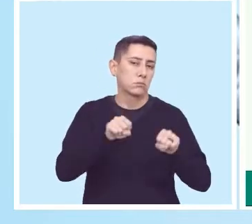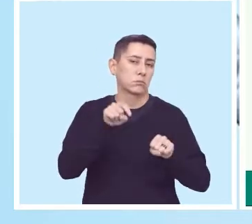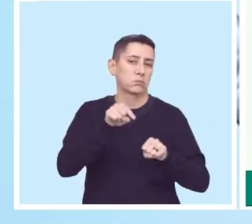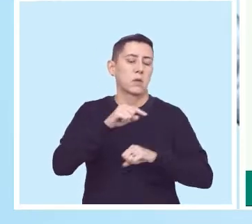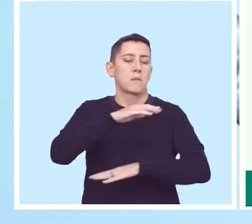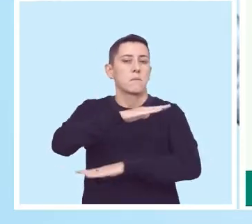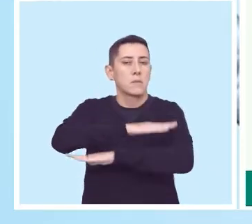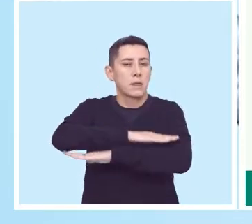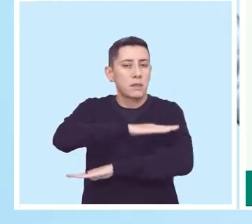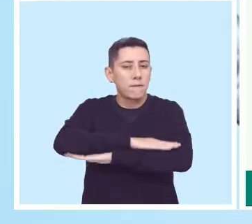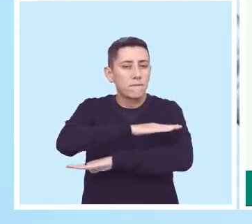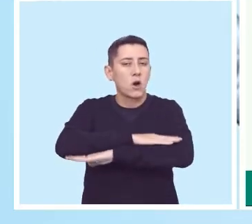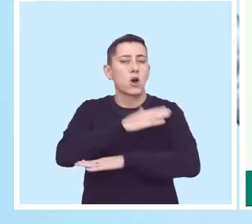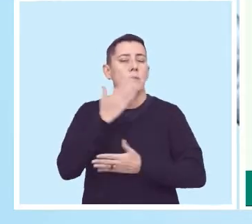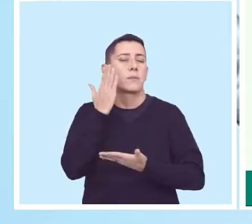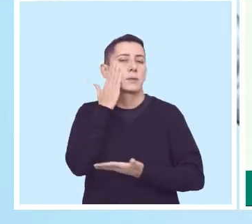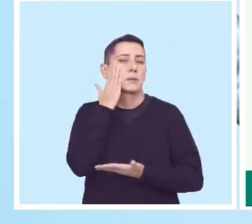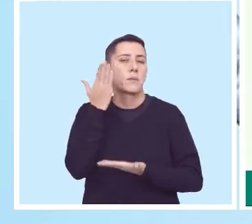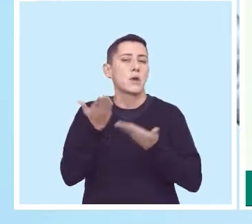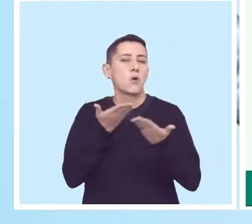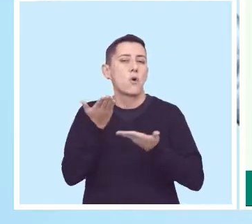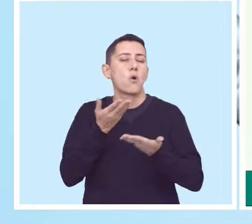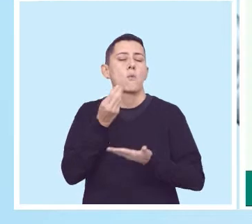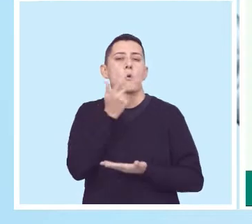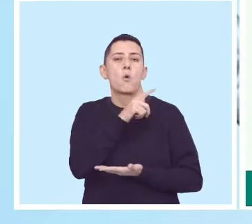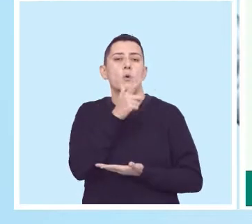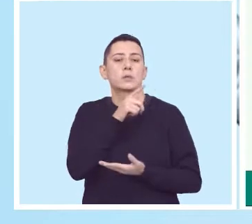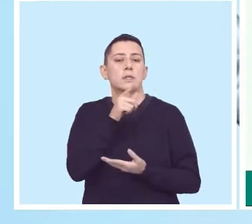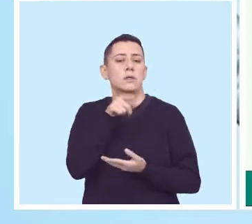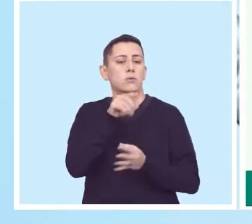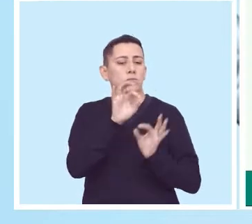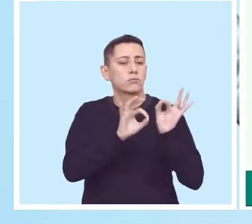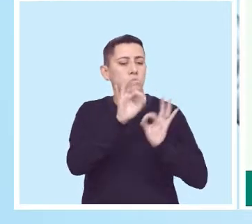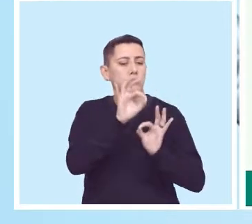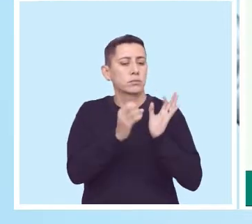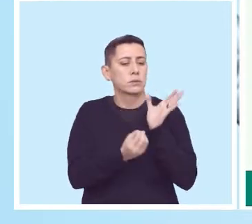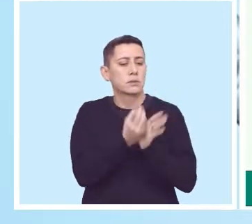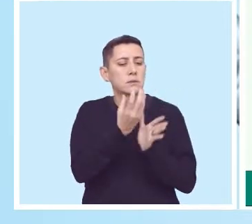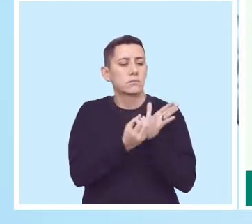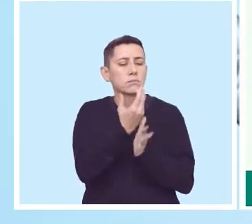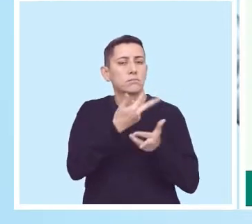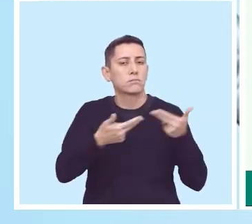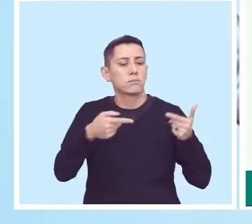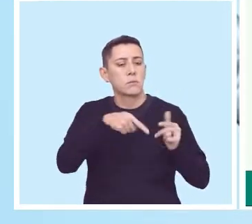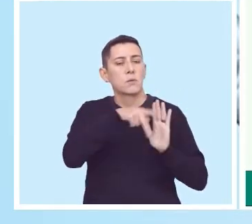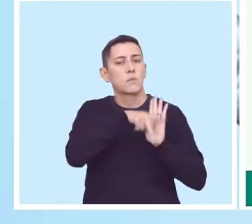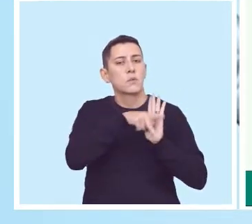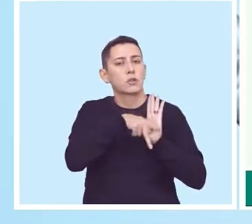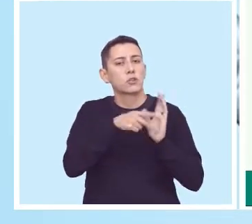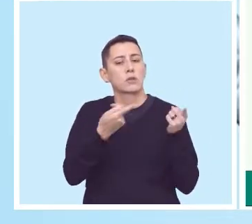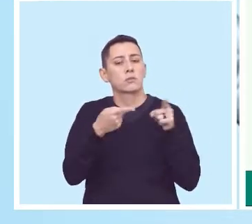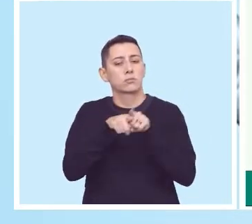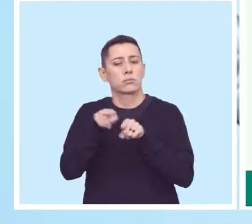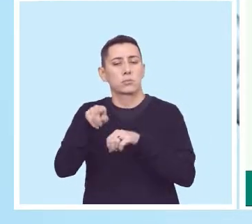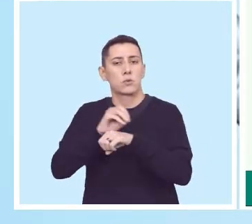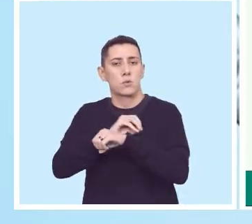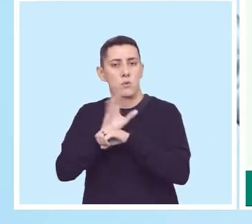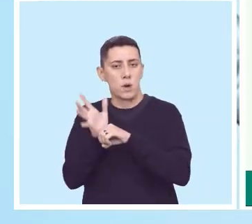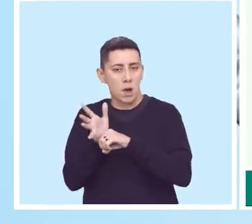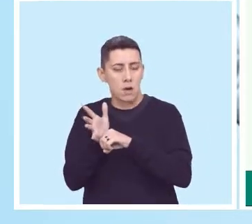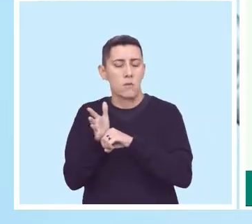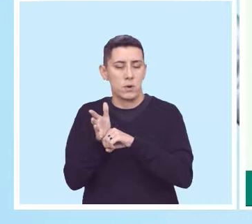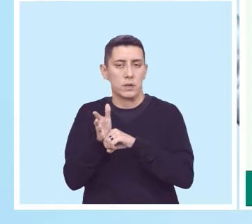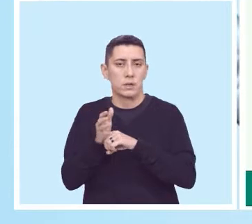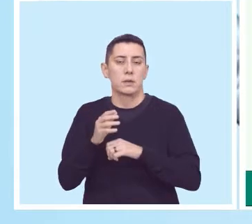que que nós chegamos à conclusão de desenvolver um projeto de pesquisa em parceria aí com a Huawei na linha